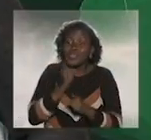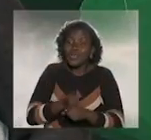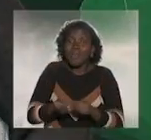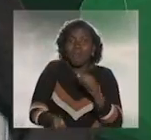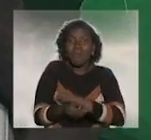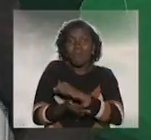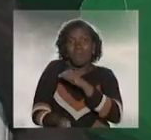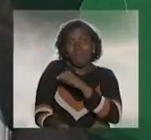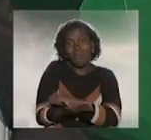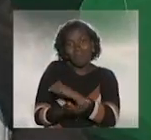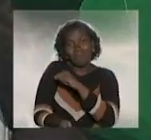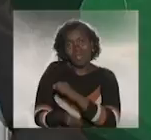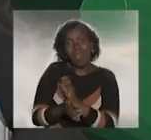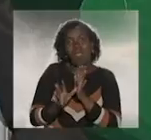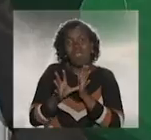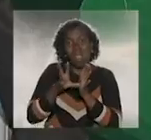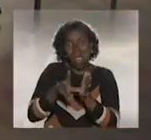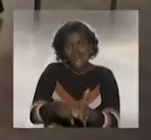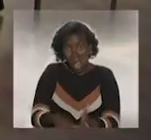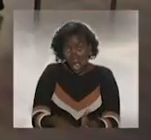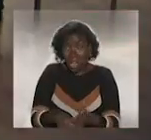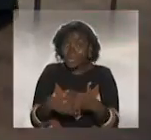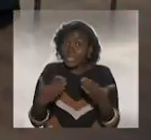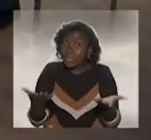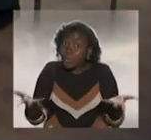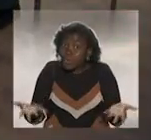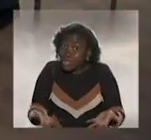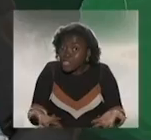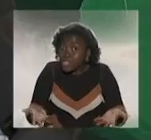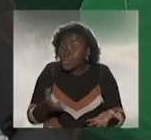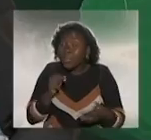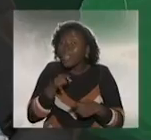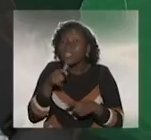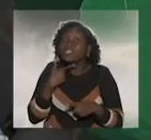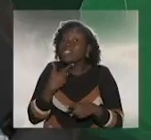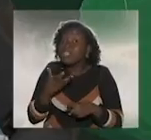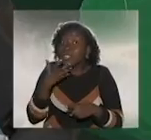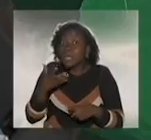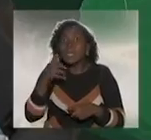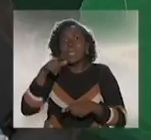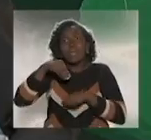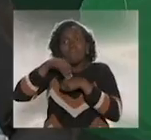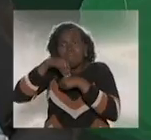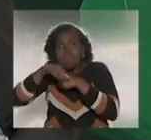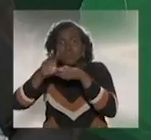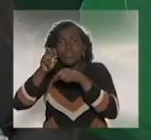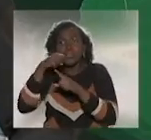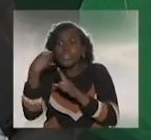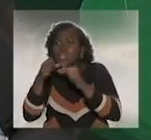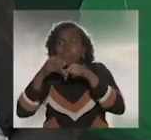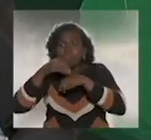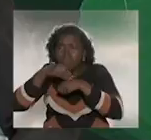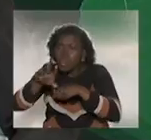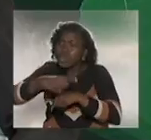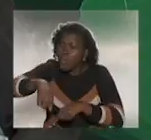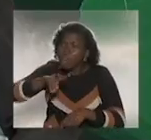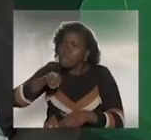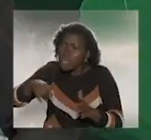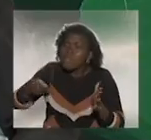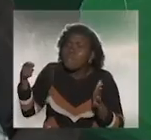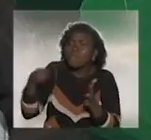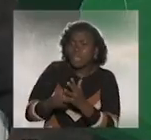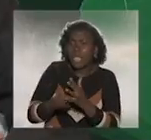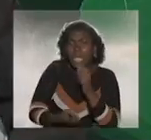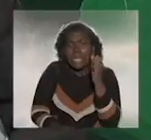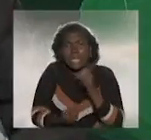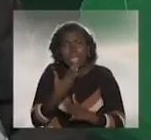da descoberta da corrupção. Do roubo, né? Do roubo. Então, hoje, o que eles querem é sinalizar para a sociedade que eles vão